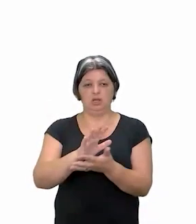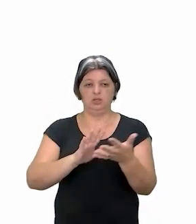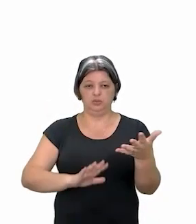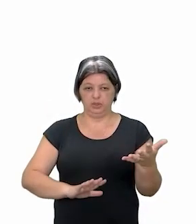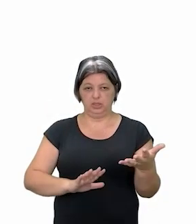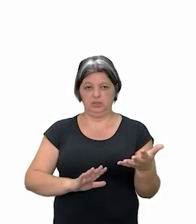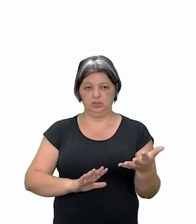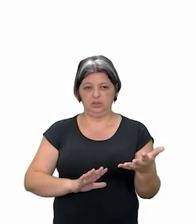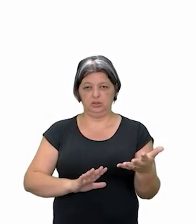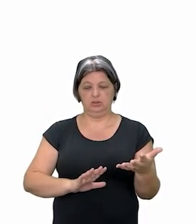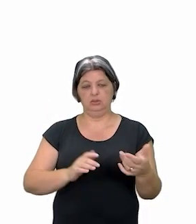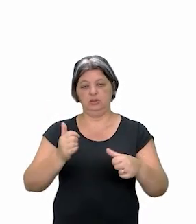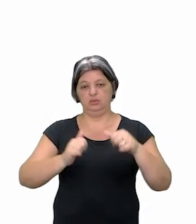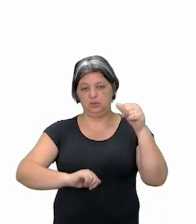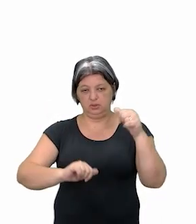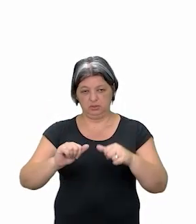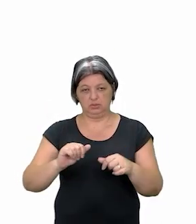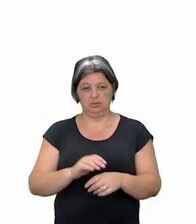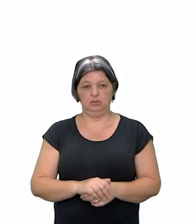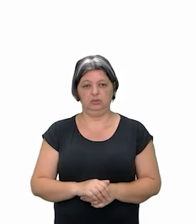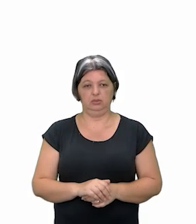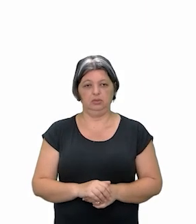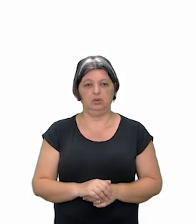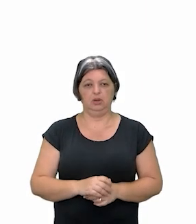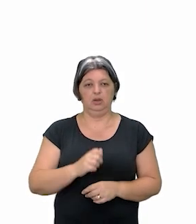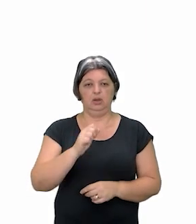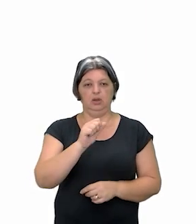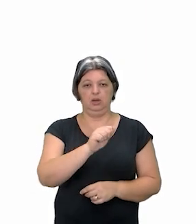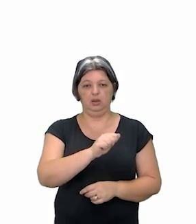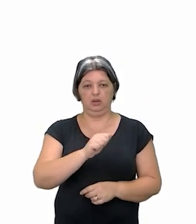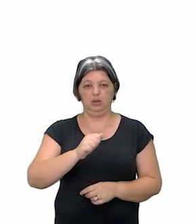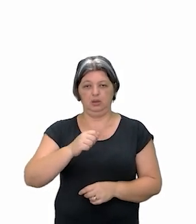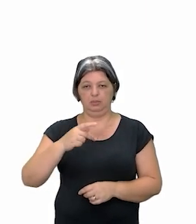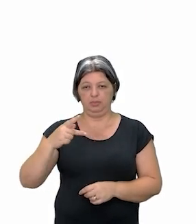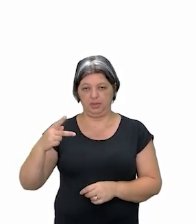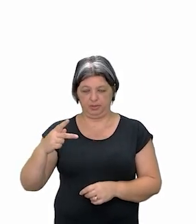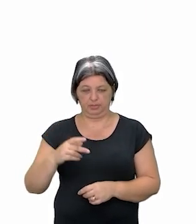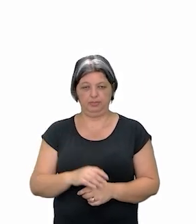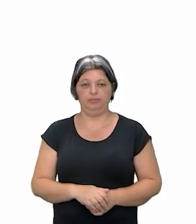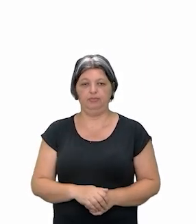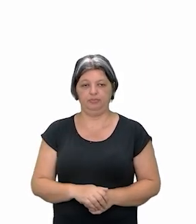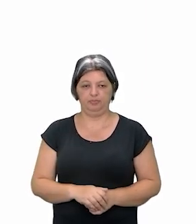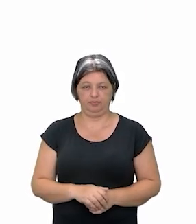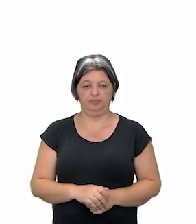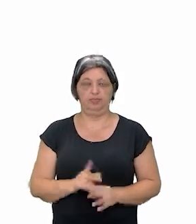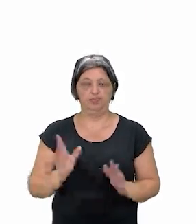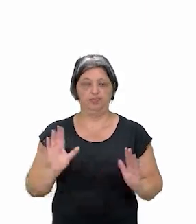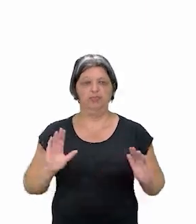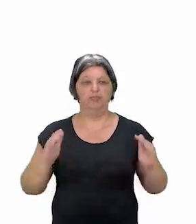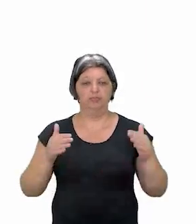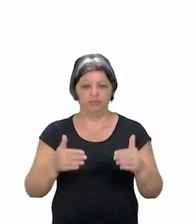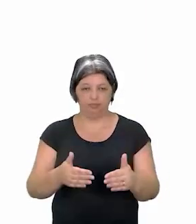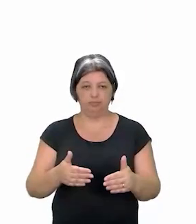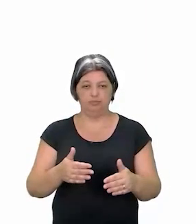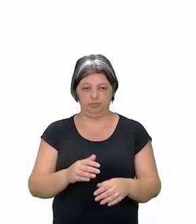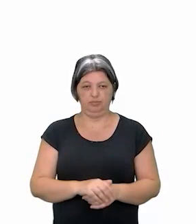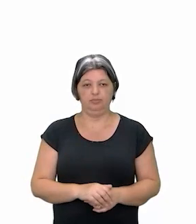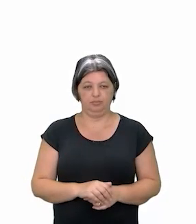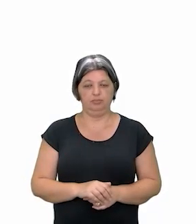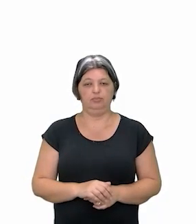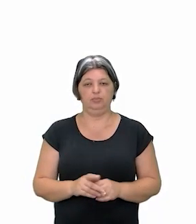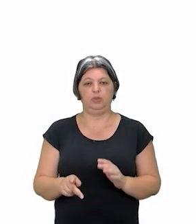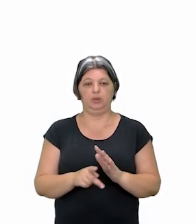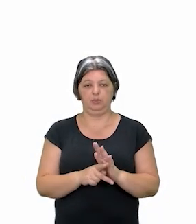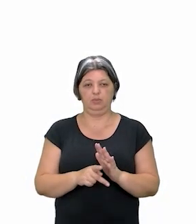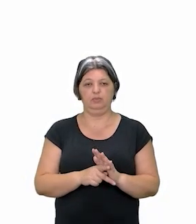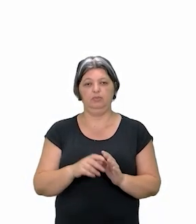atividades que estiveram presentes em avaliações. No caso, a gente vai direcionar a avaliação de aprendizagem em processo, que a gente